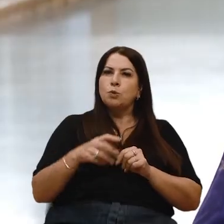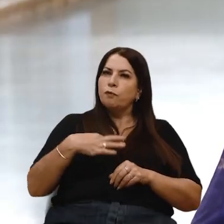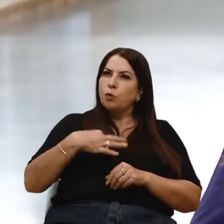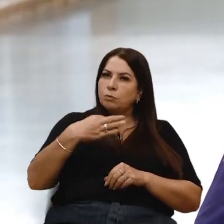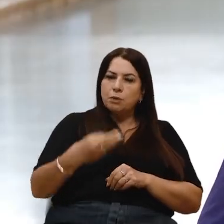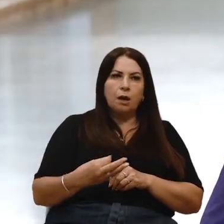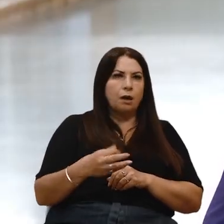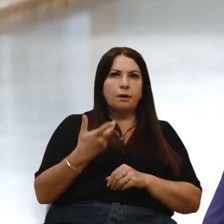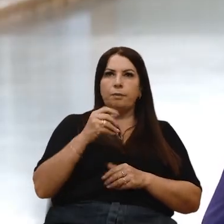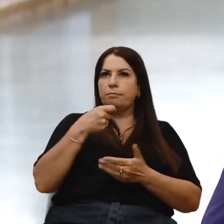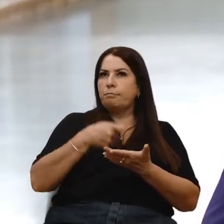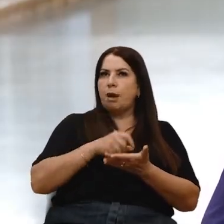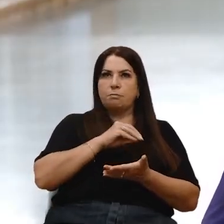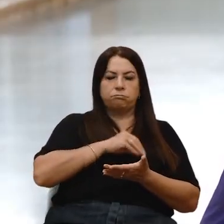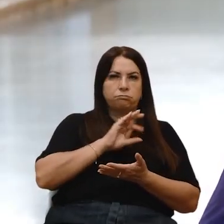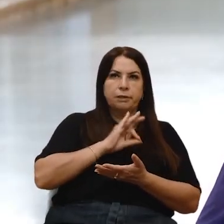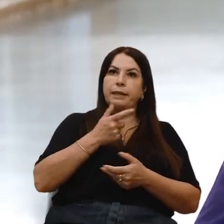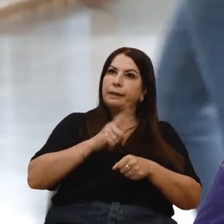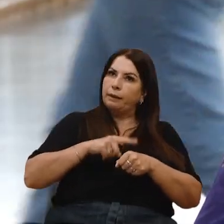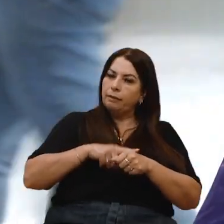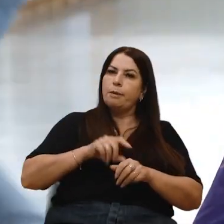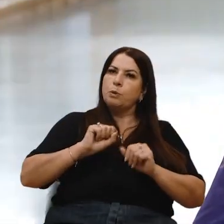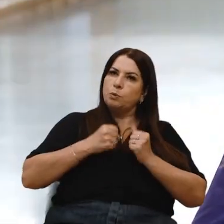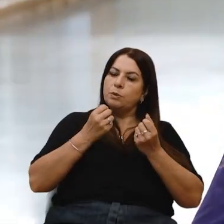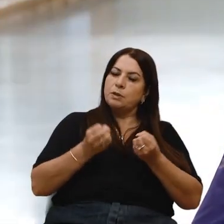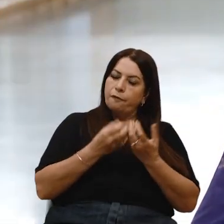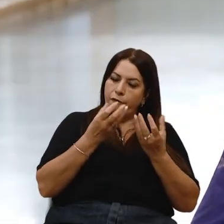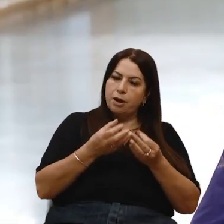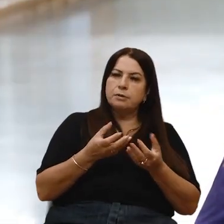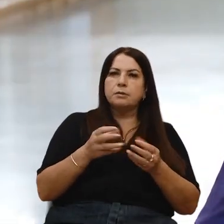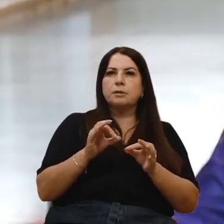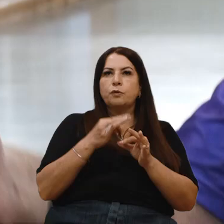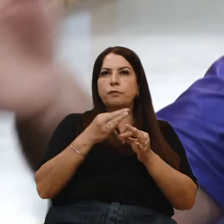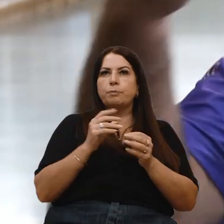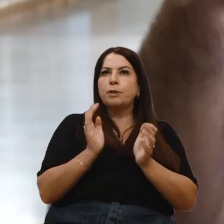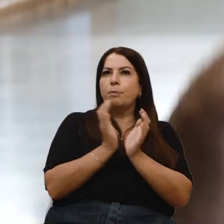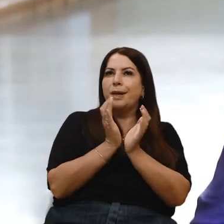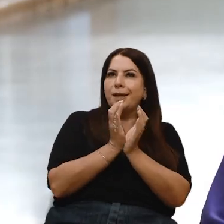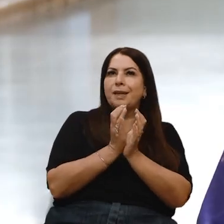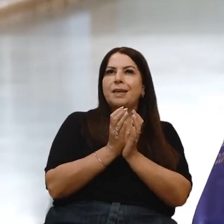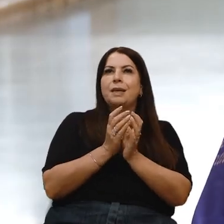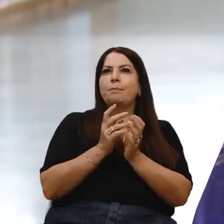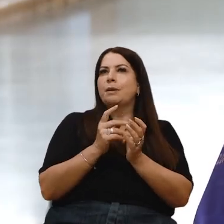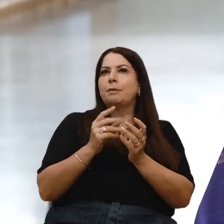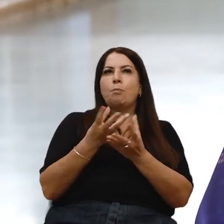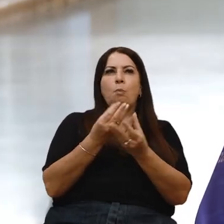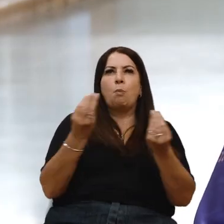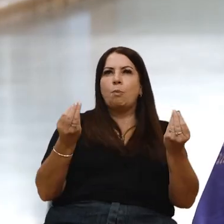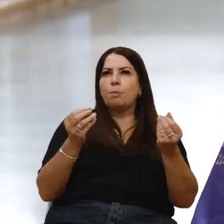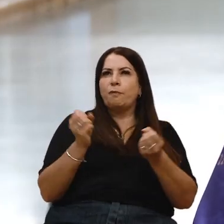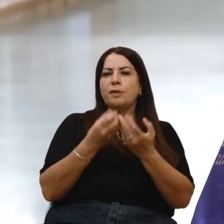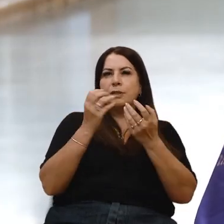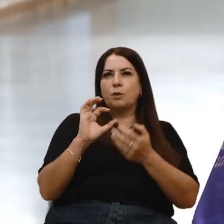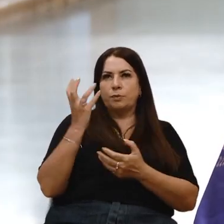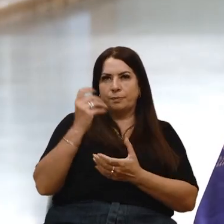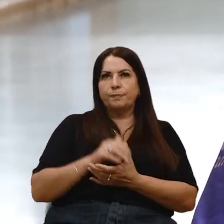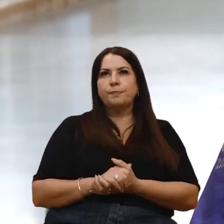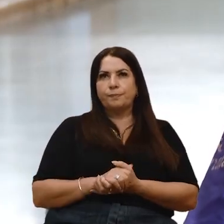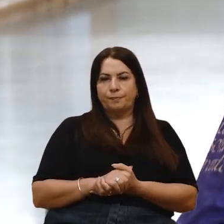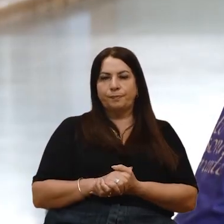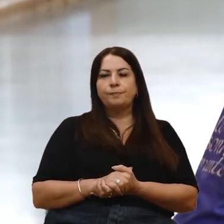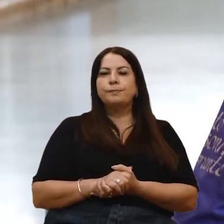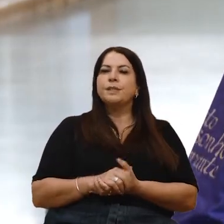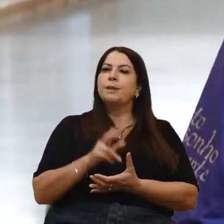pessoa voluntária, não tem remuneração, tem que ter tempo para se dedicar à festa e depois contar com uma equipe aí heterogênea para fazer a festa